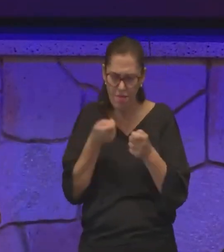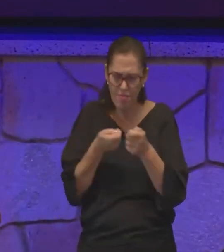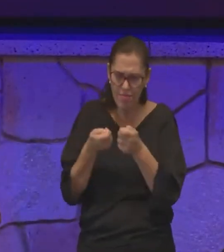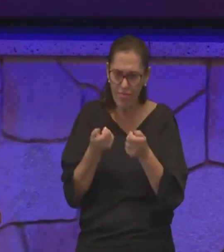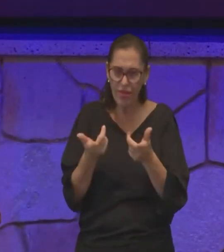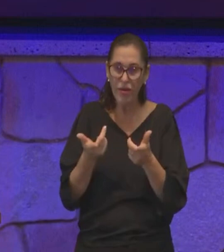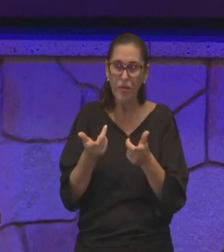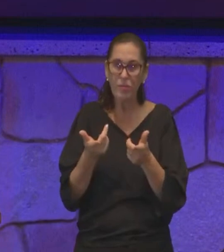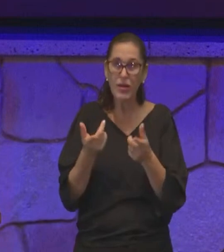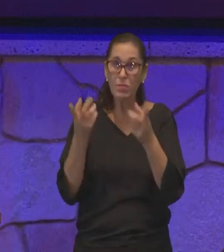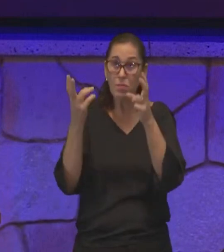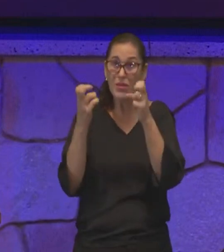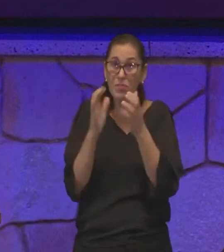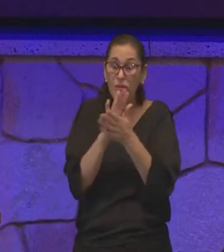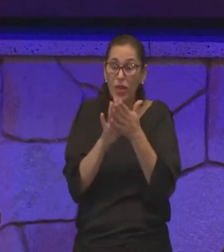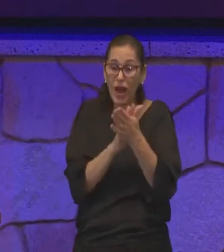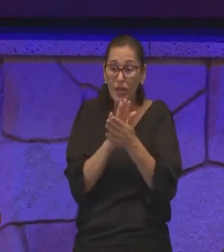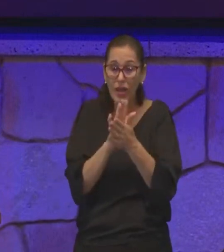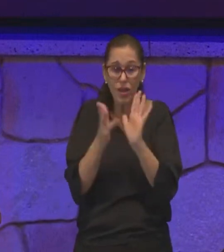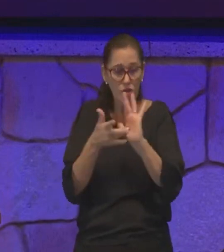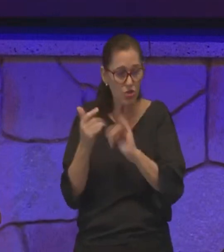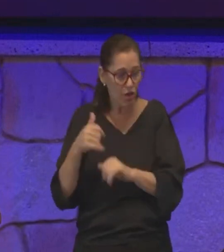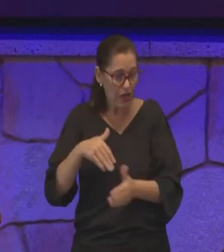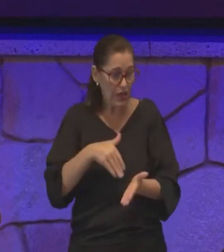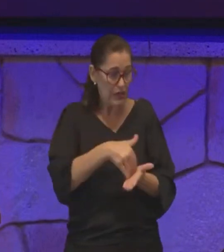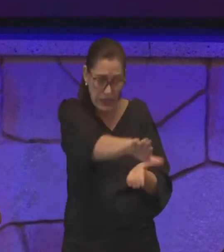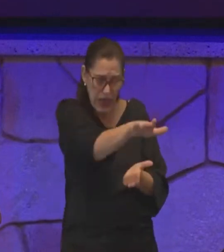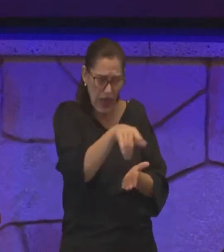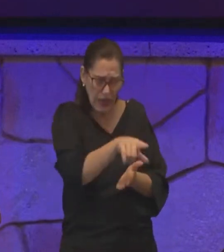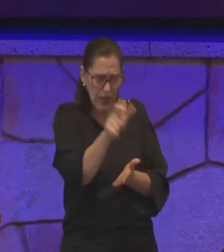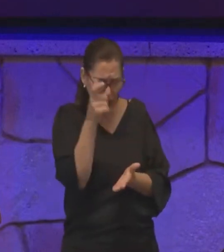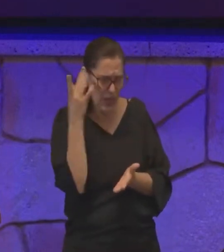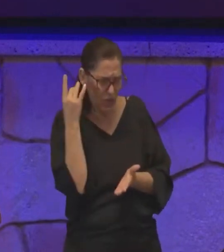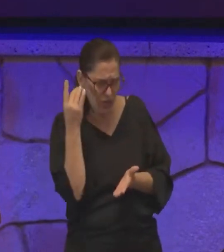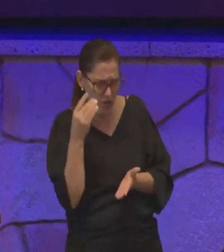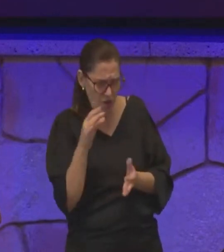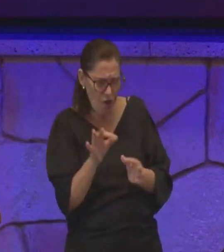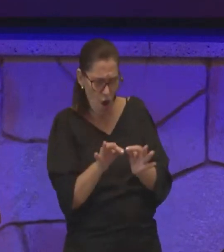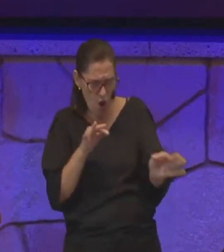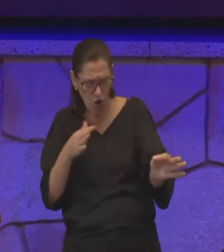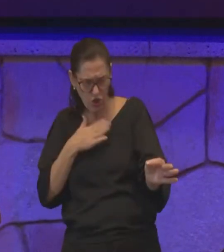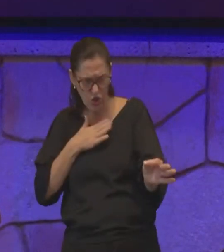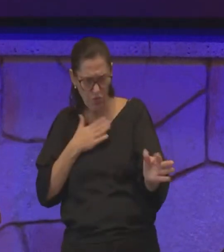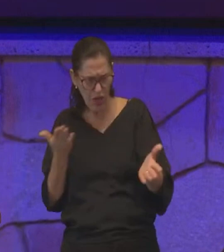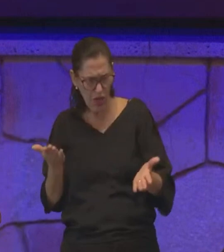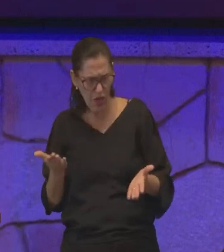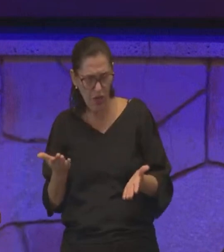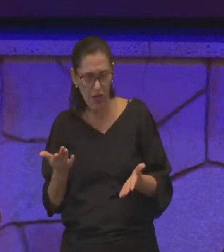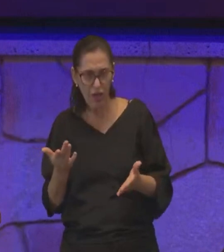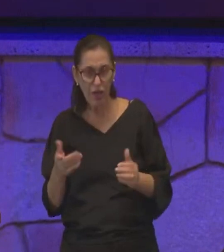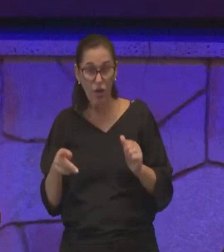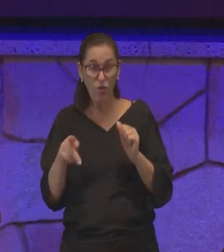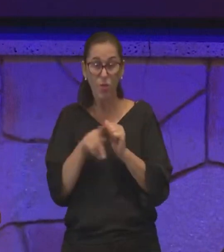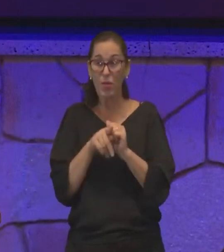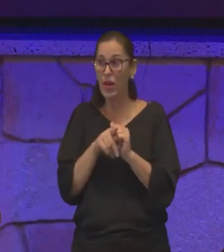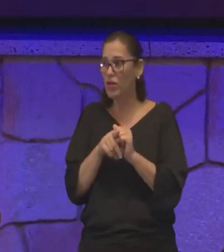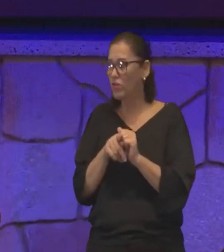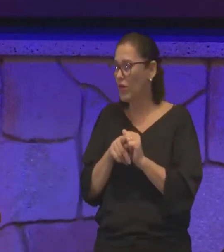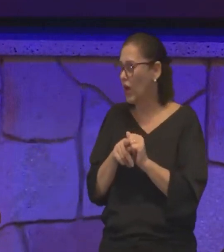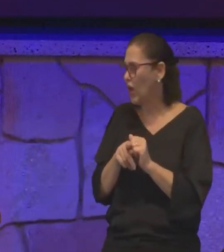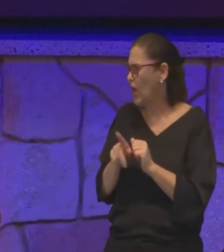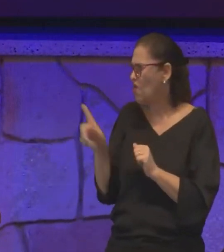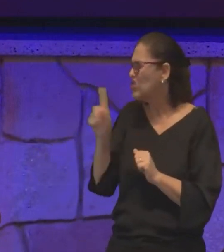sem perceber, Jesus fala com ele: sai daqui, Satanás, afasta-te, Satanás. Quando Pedro tenta